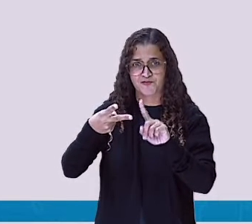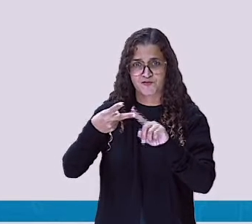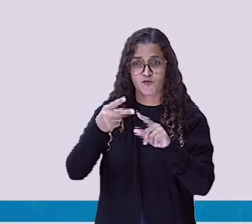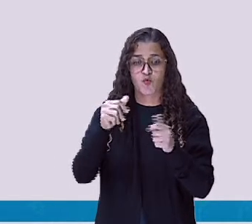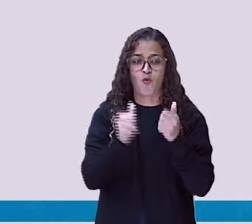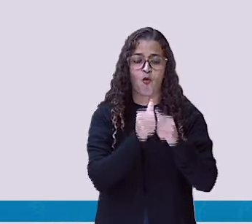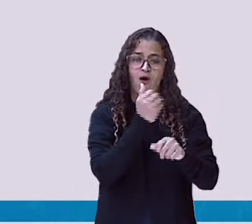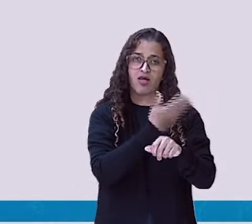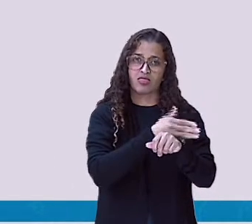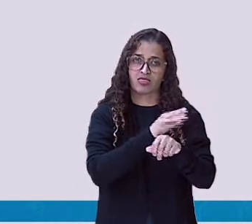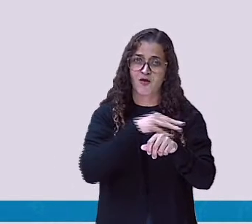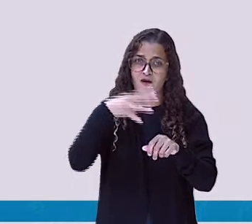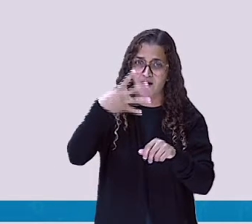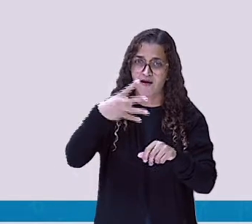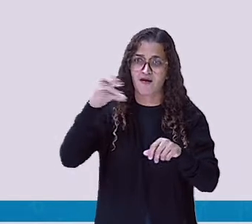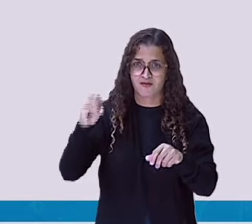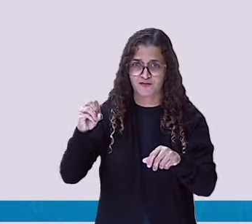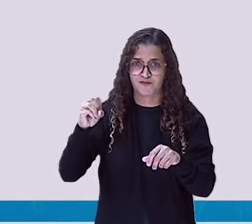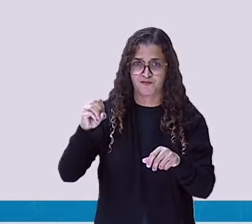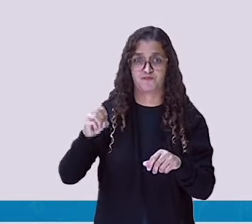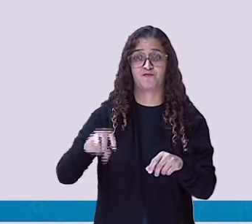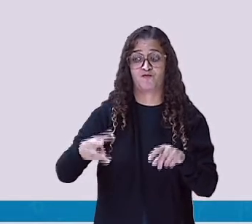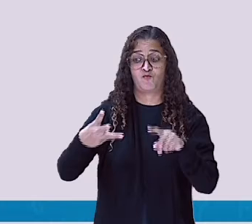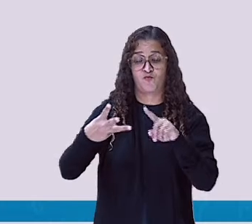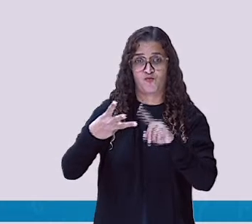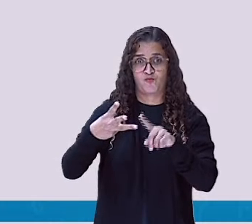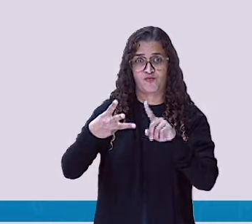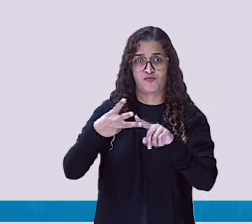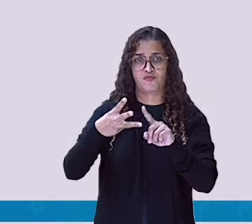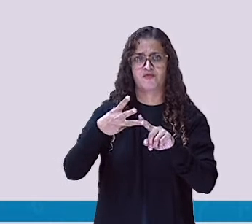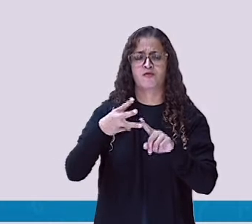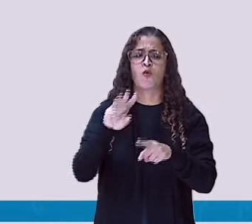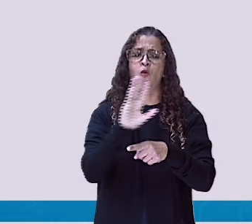36 meninos preferem ir ao cinema.